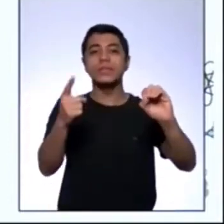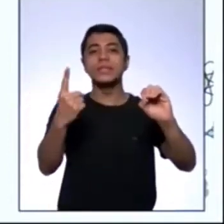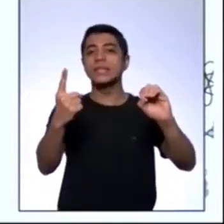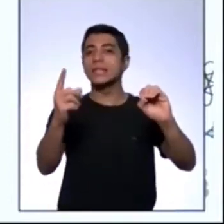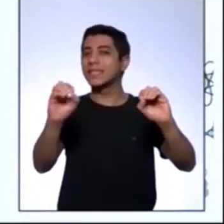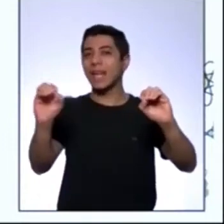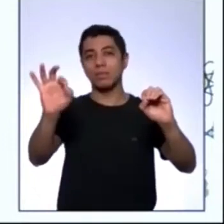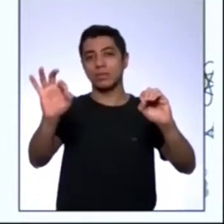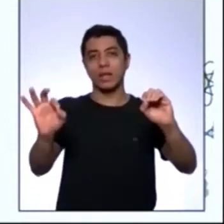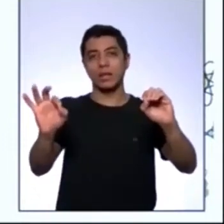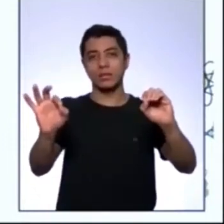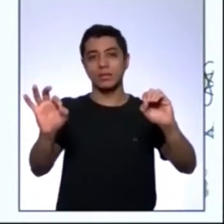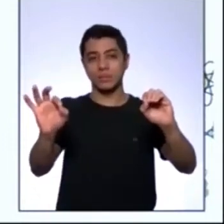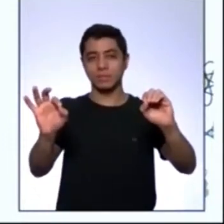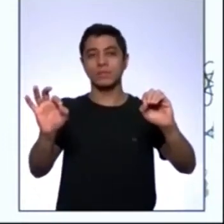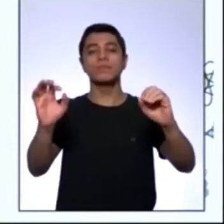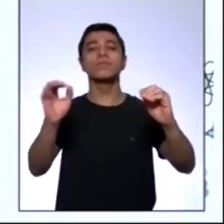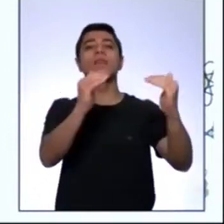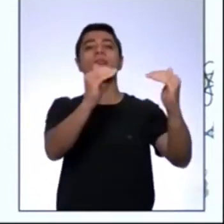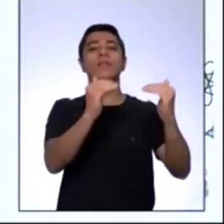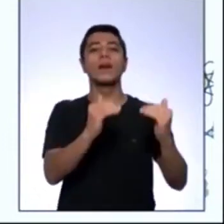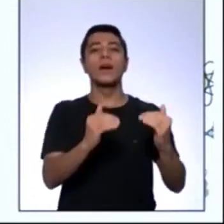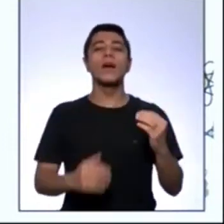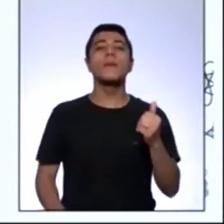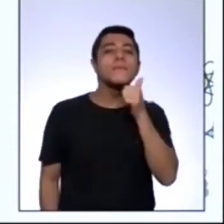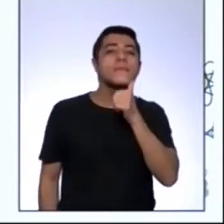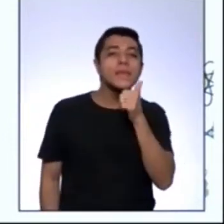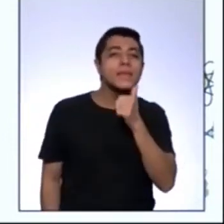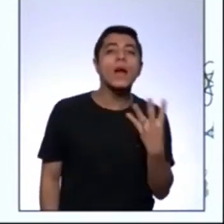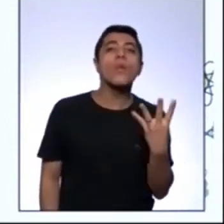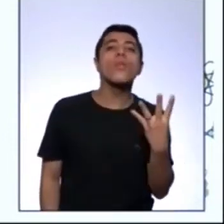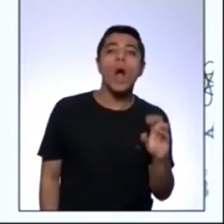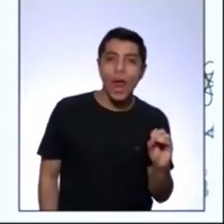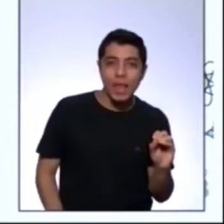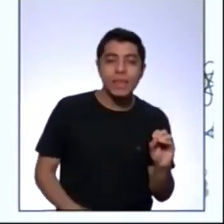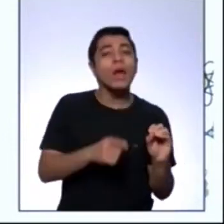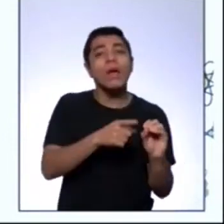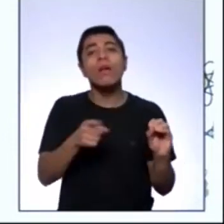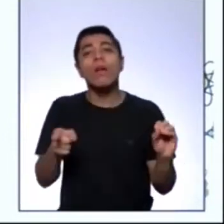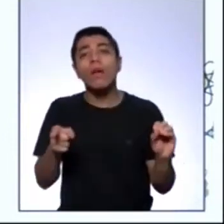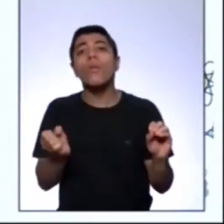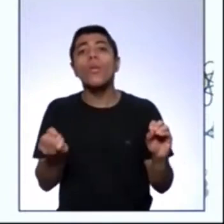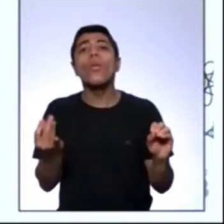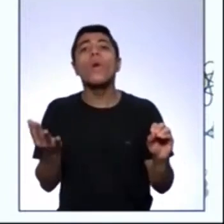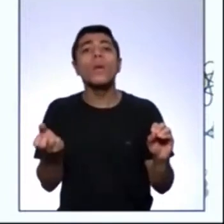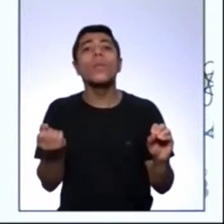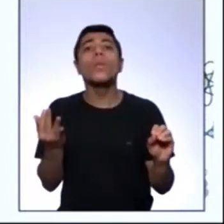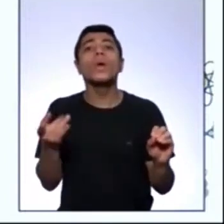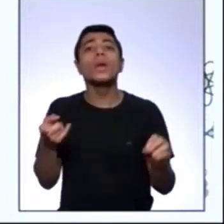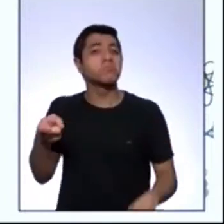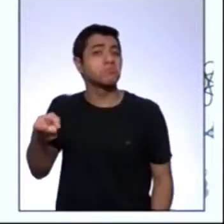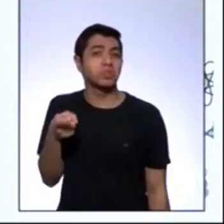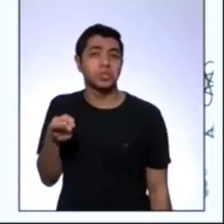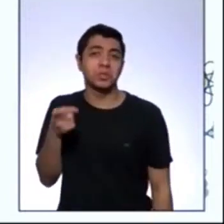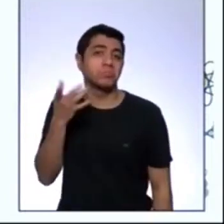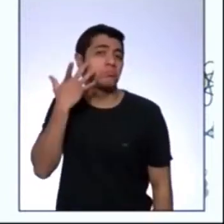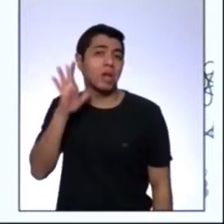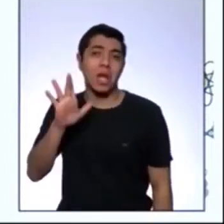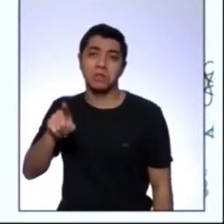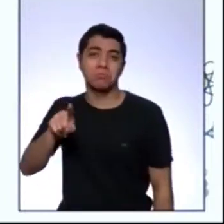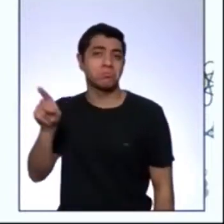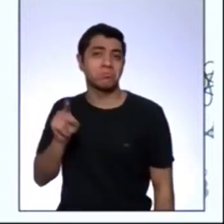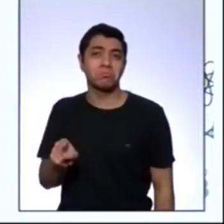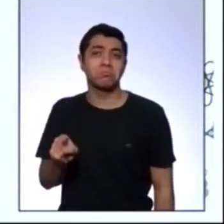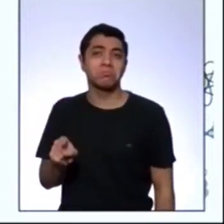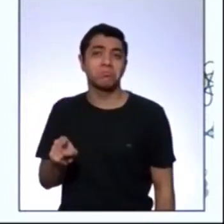40 meninas 40 meninas e está para x Aí você faz regra de três